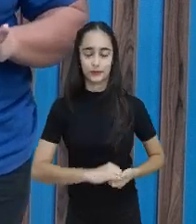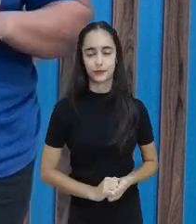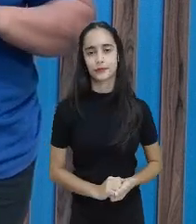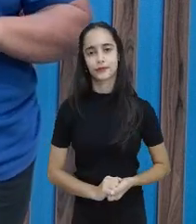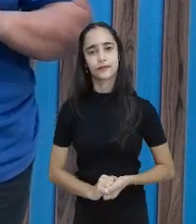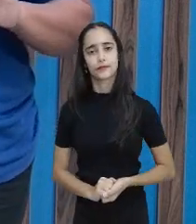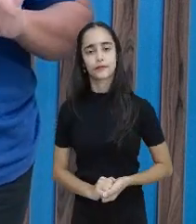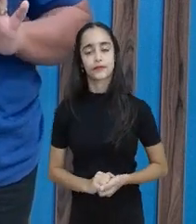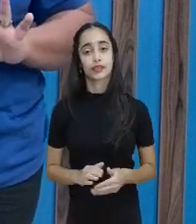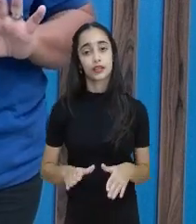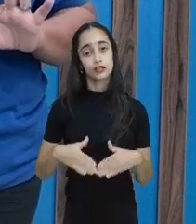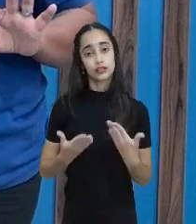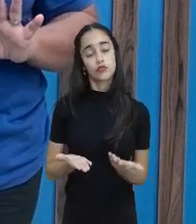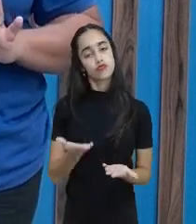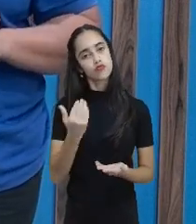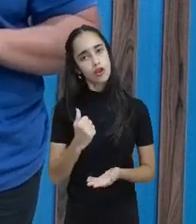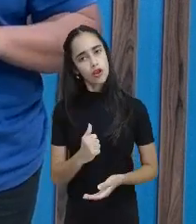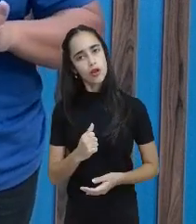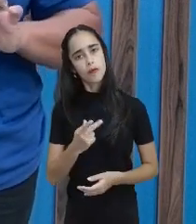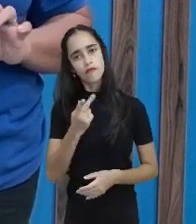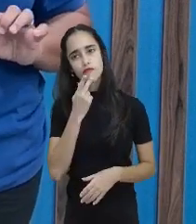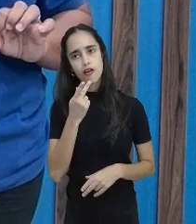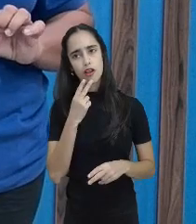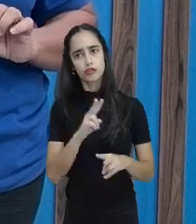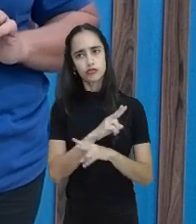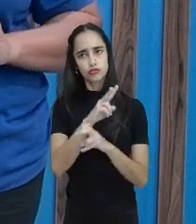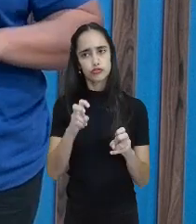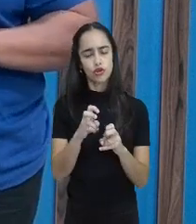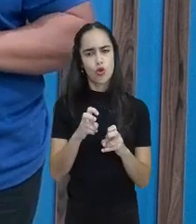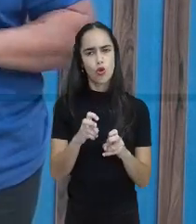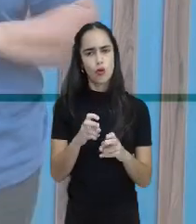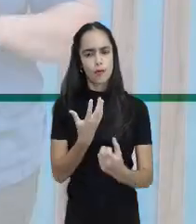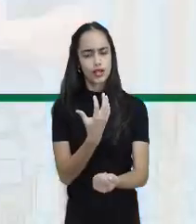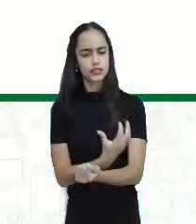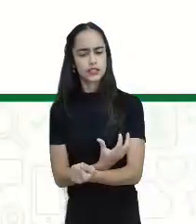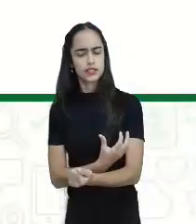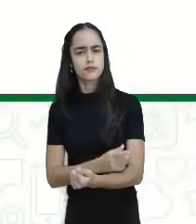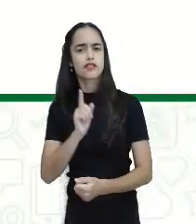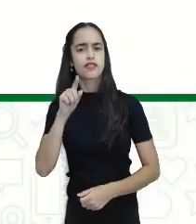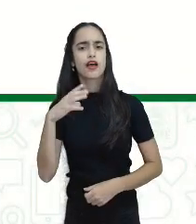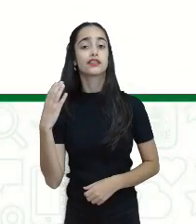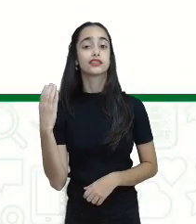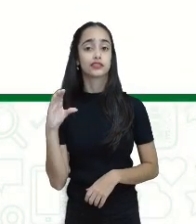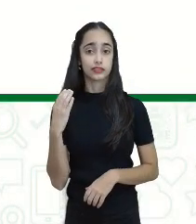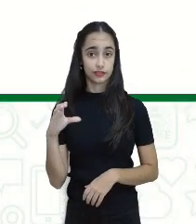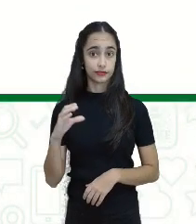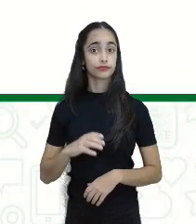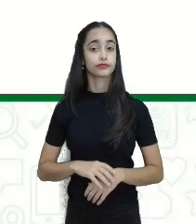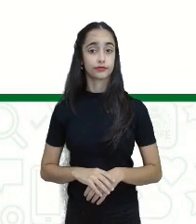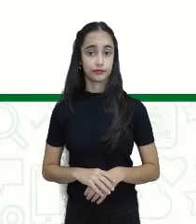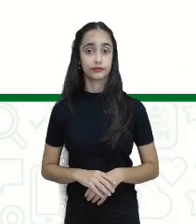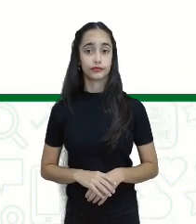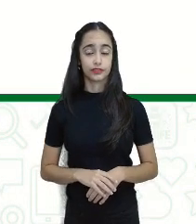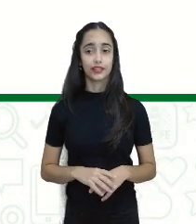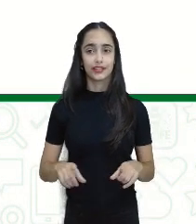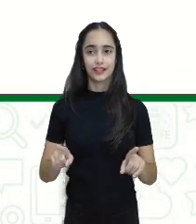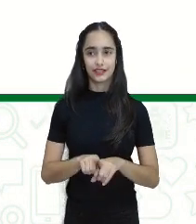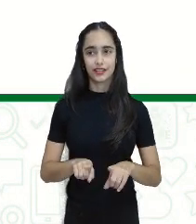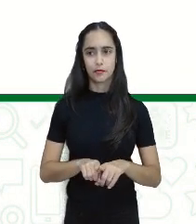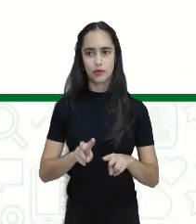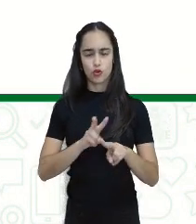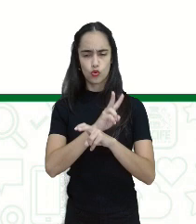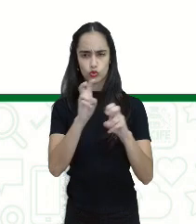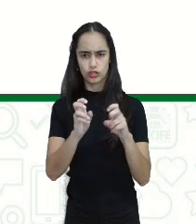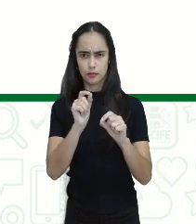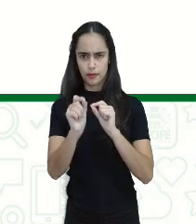bem. Então, vamos falar agora do nosso componente curricular de hoje, que é ciências, e o nosso conteúdo,